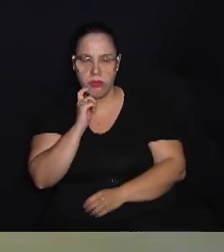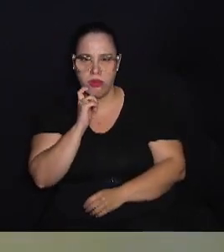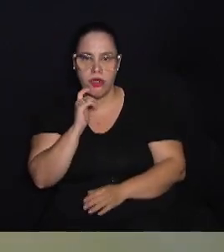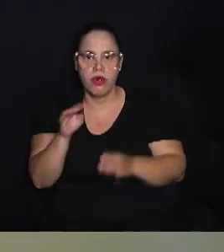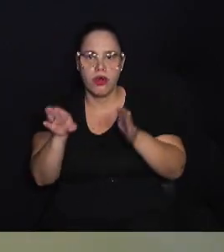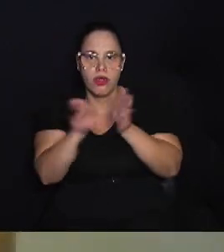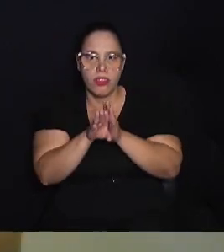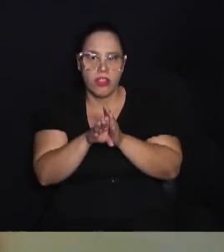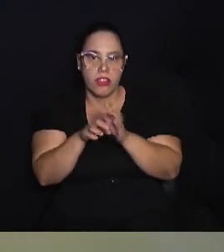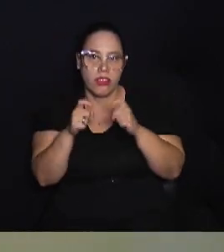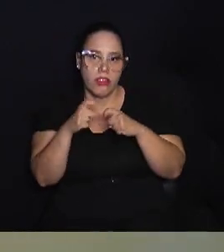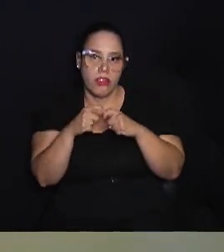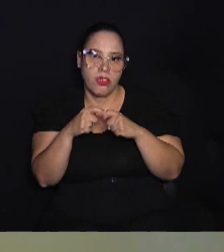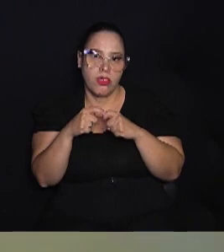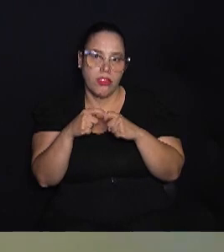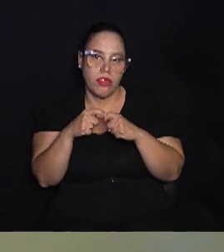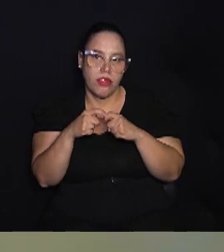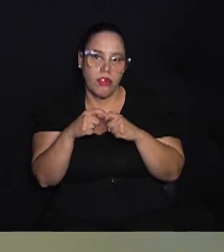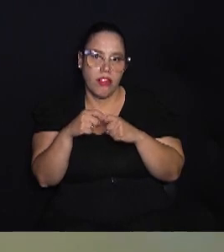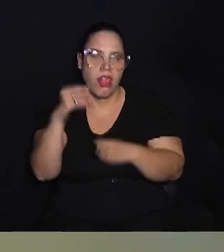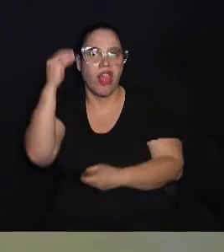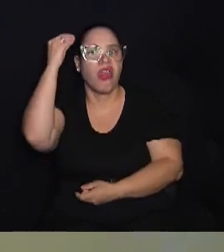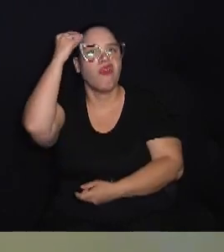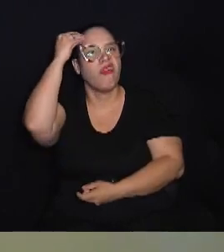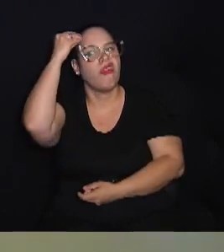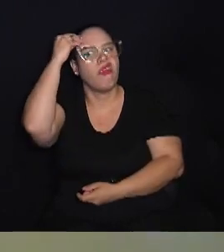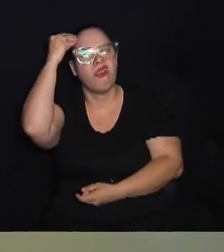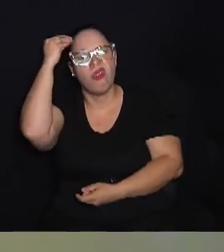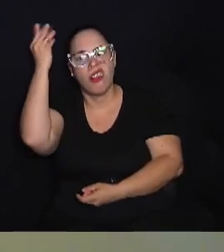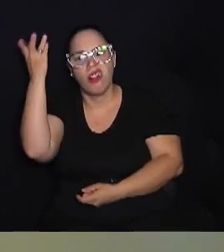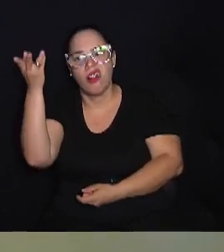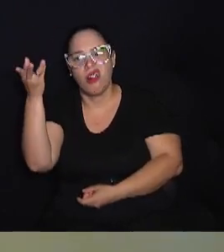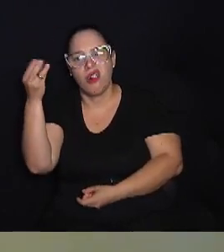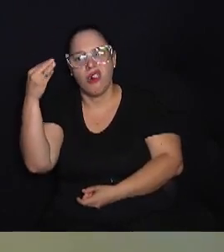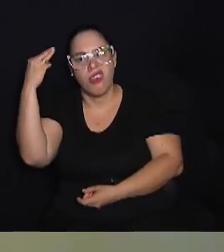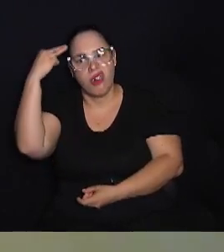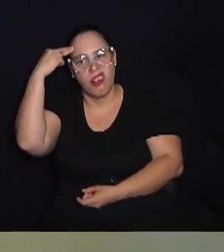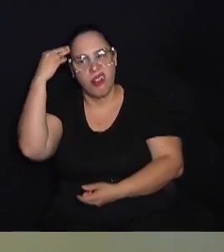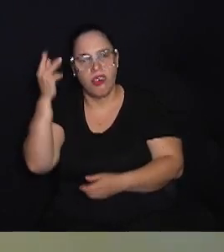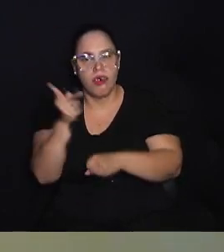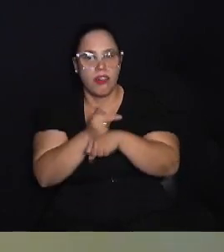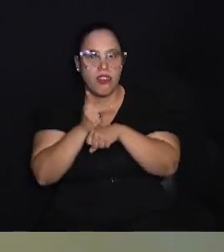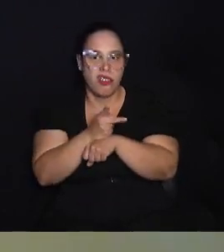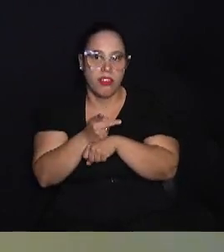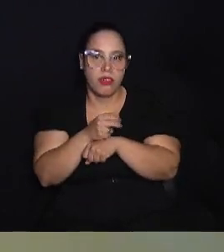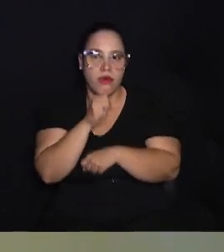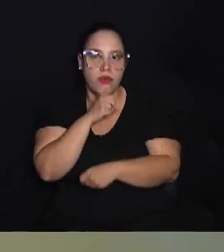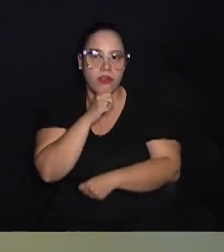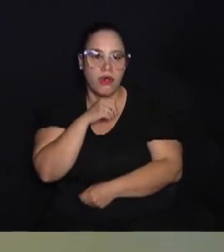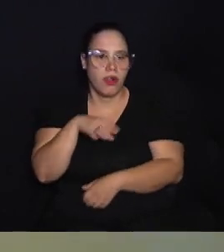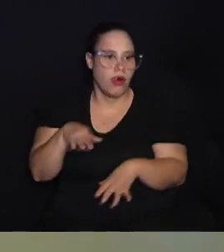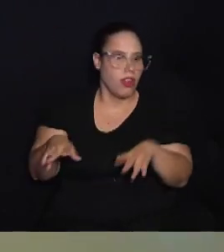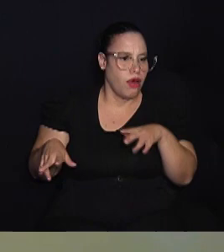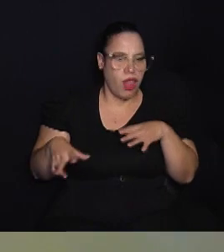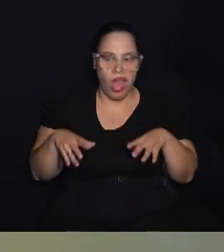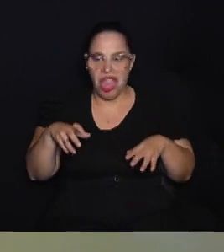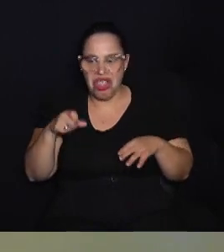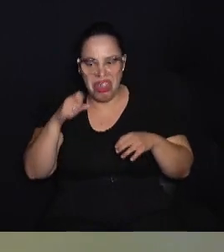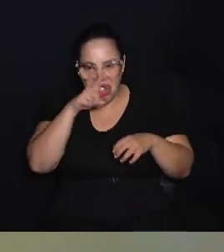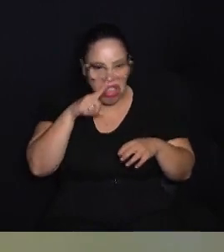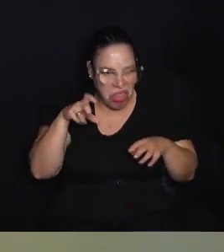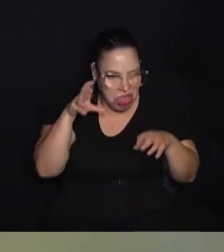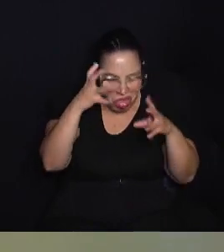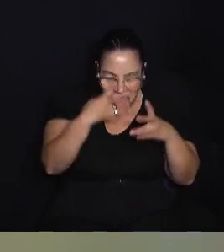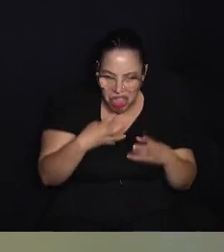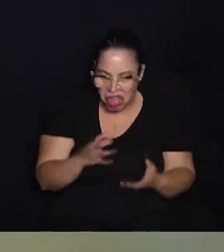no meu consultório com um paciente com falha de memória há mais de 5 anos. E só começa a procurar ajuda quando o idoso está desorientado, ficou agressivo,